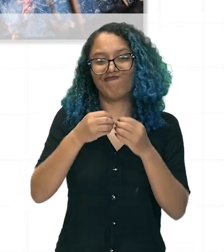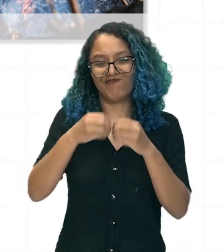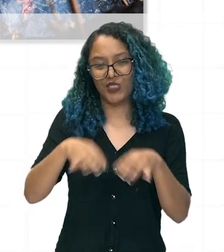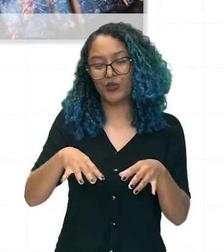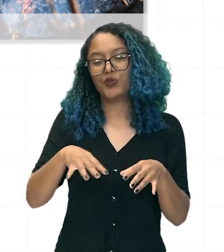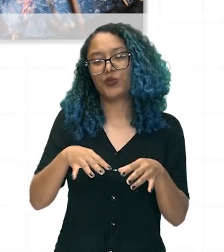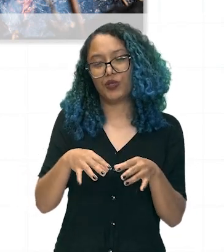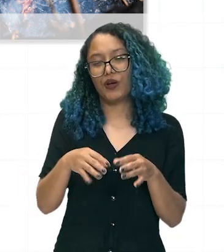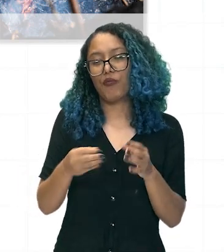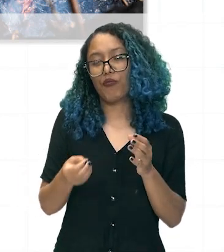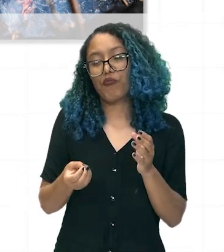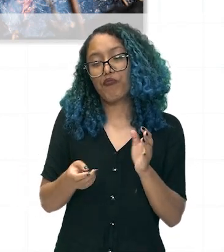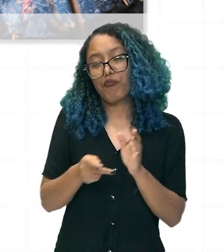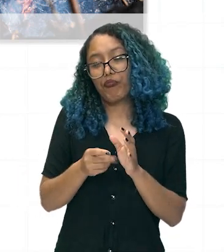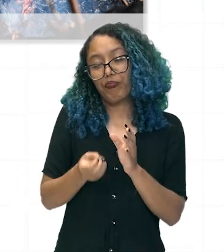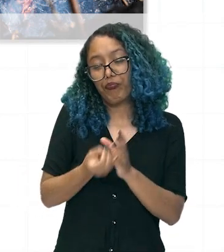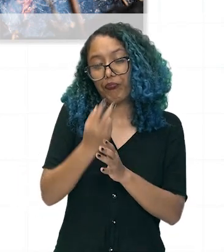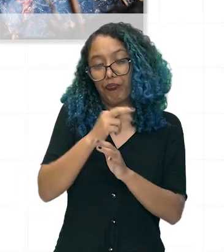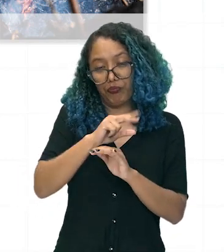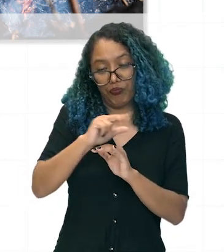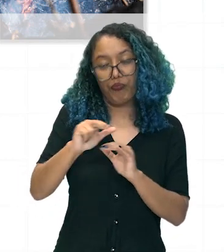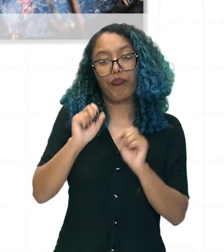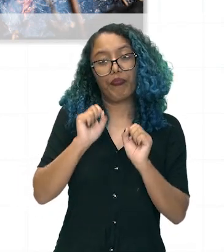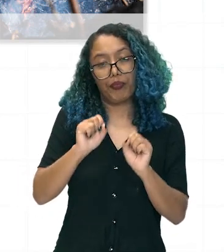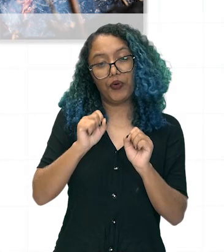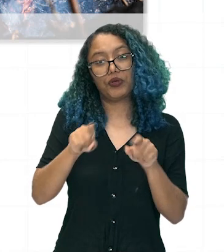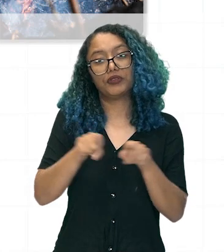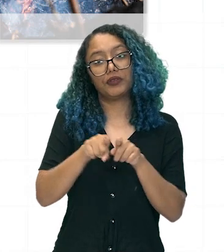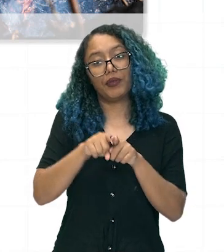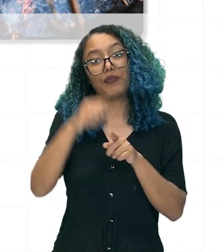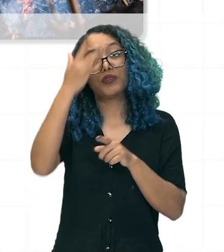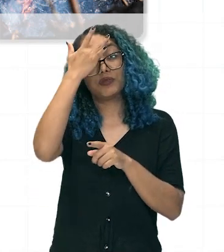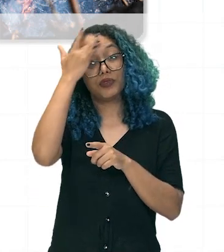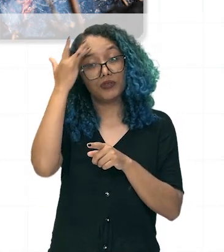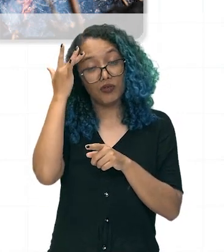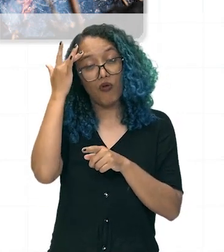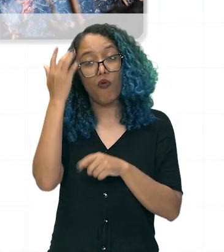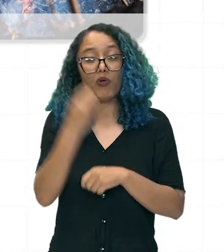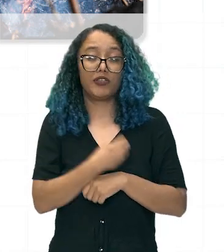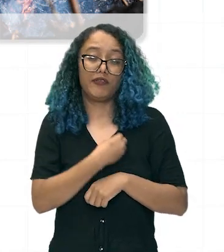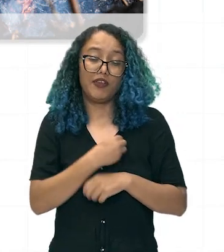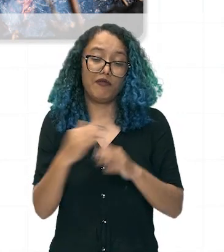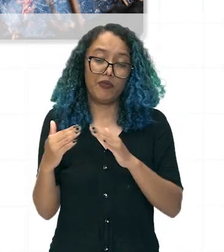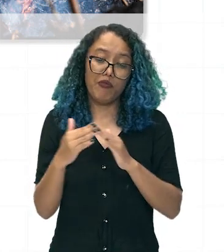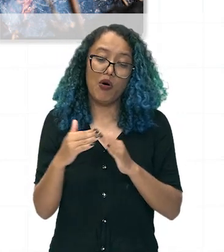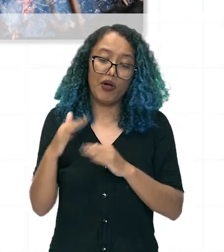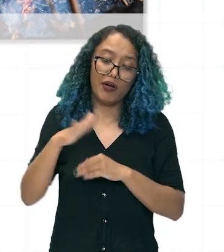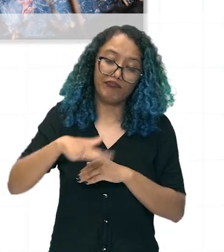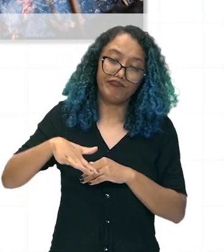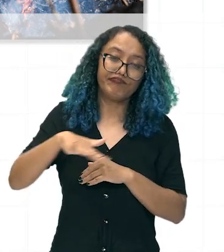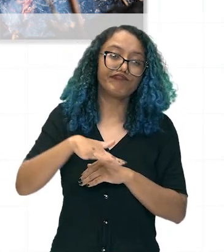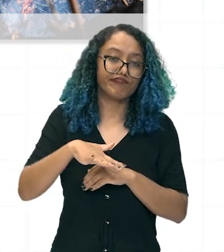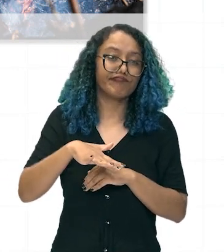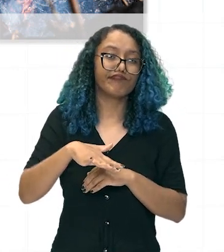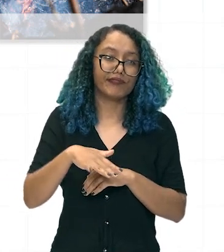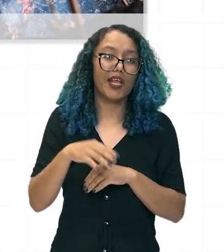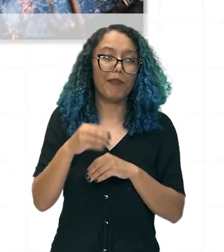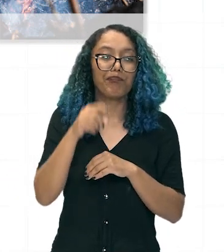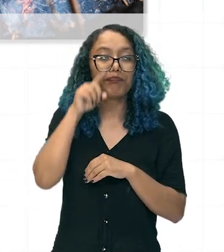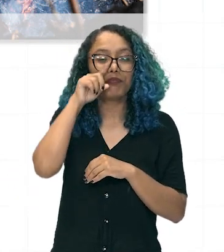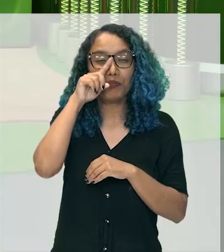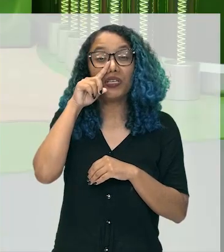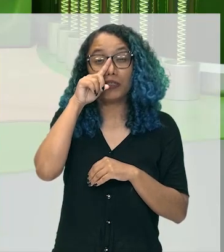para a biodiversidade quanto para as pessoas que vivem naquele local. Então, nós vamos ver